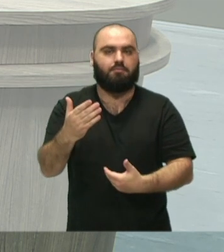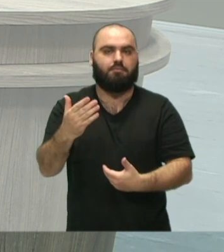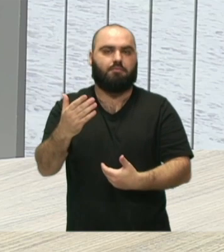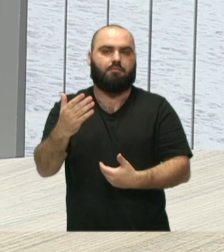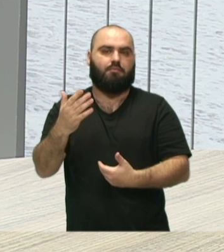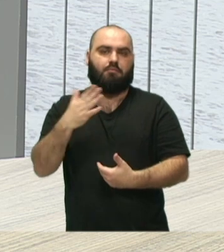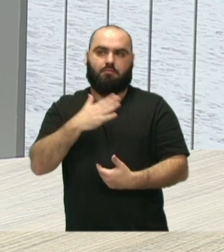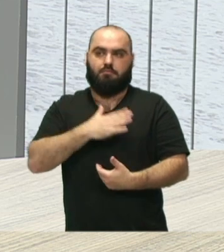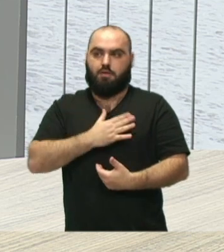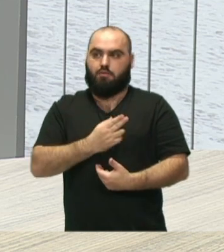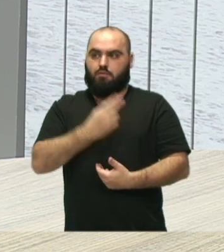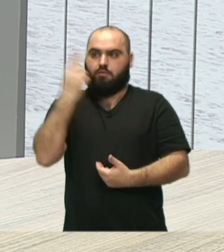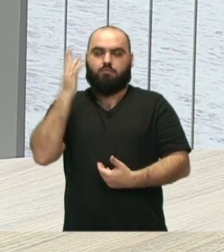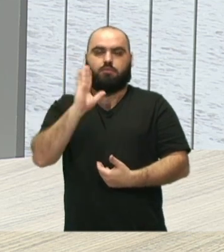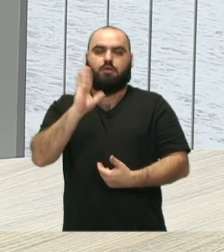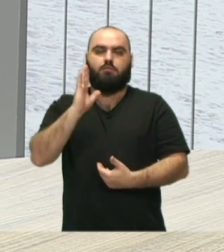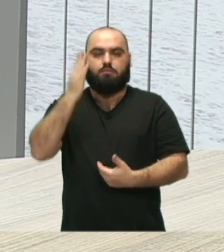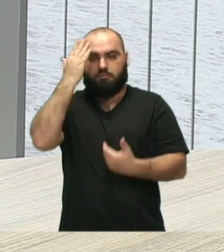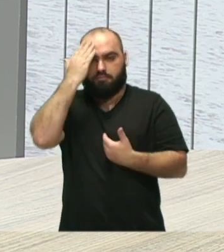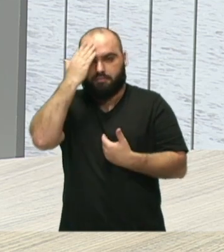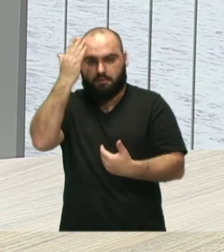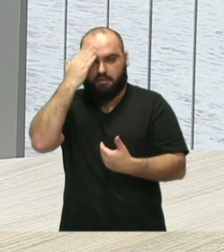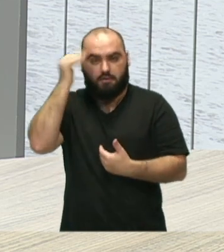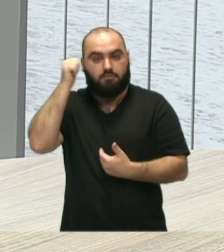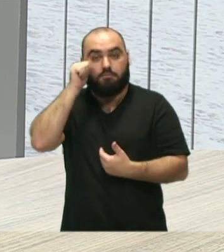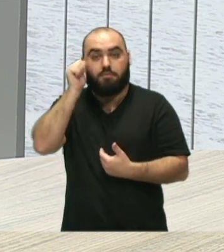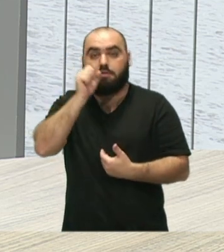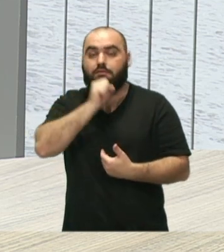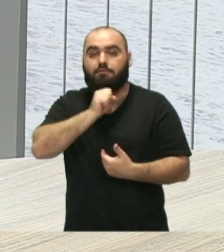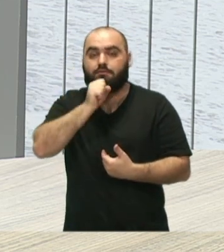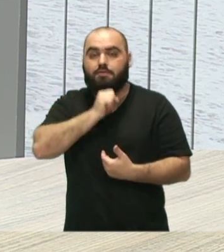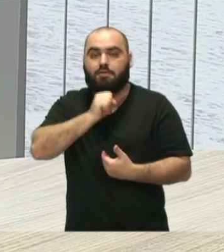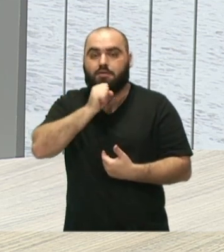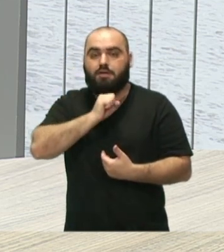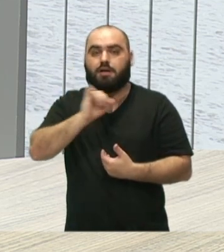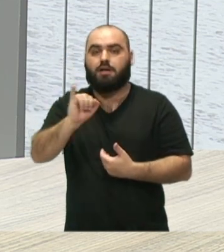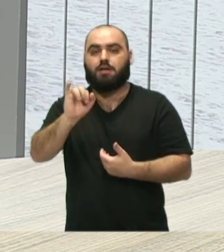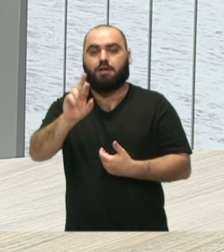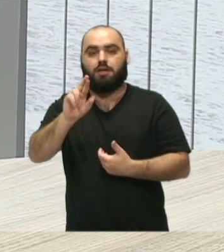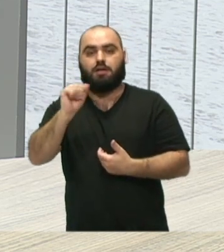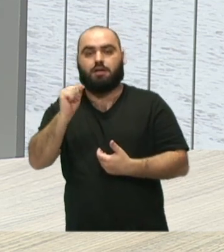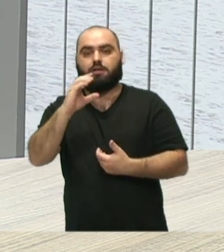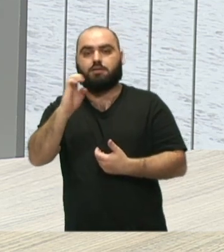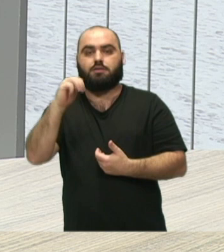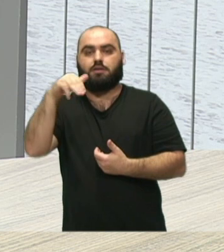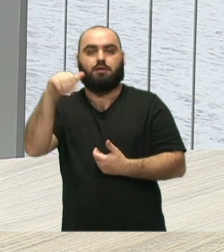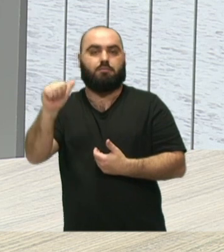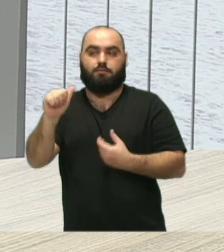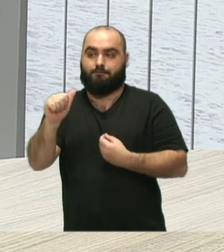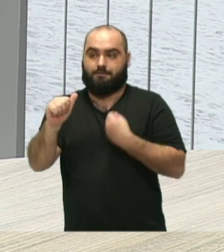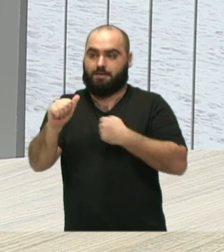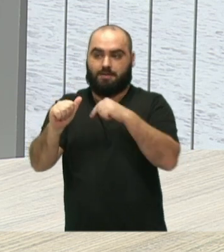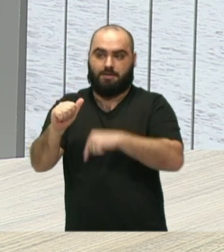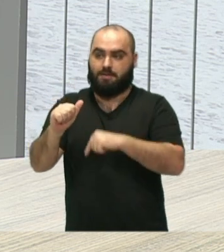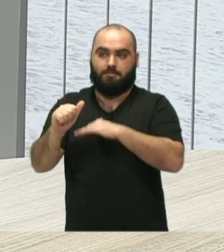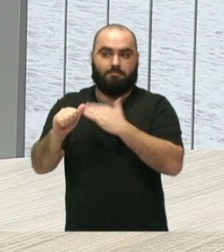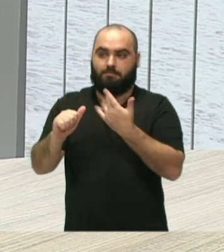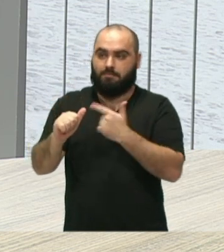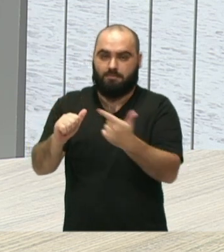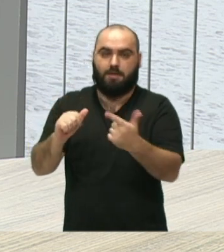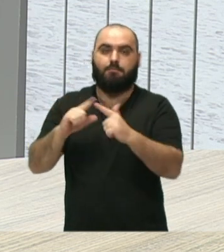sempre gosto de agradecer a minha ancestralidade na pessoa da minha avó, Iracema da Silva Pereira, que não está mais encarnada conosco, mas por certo está